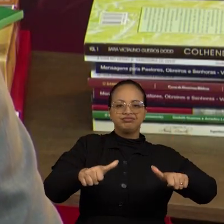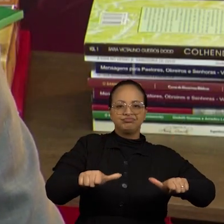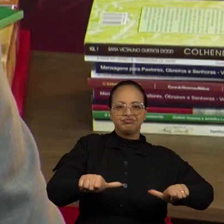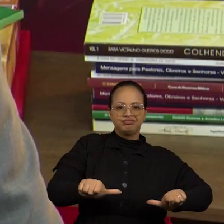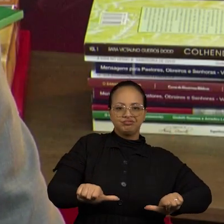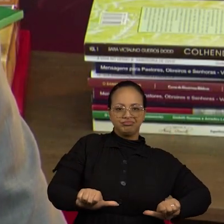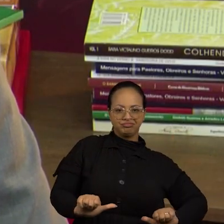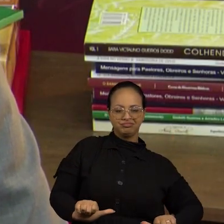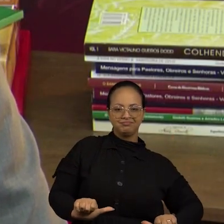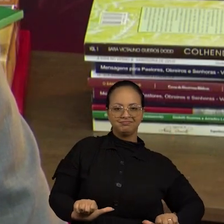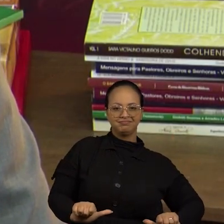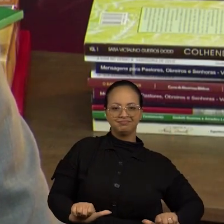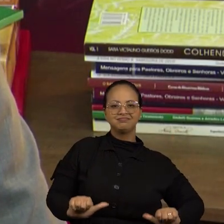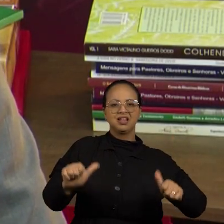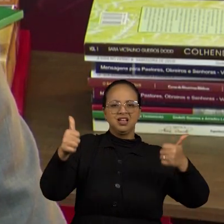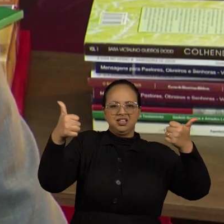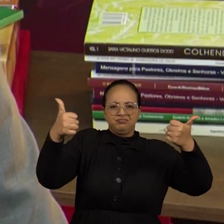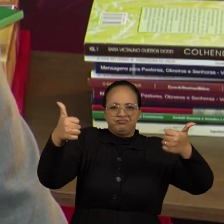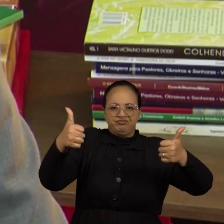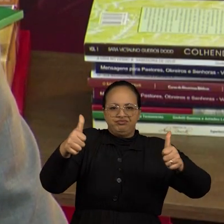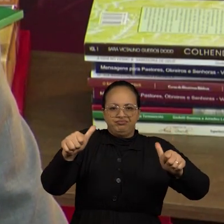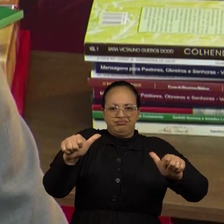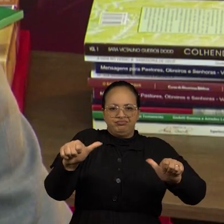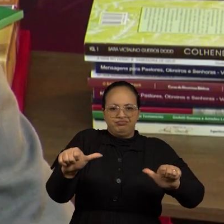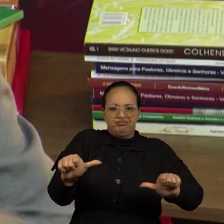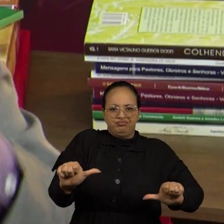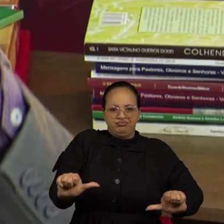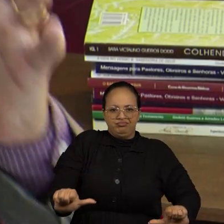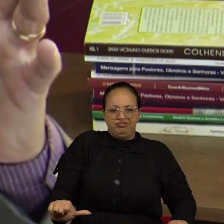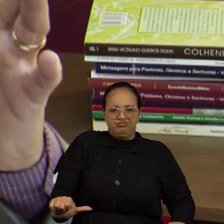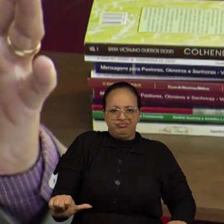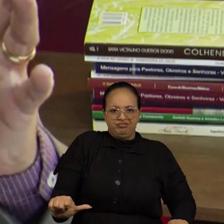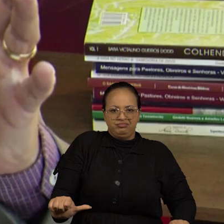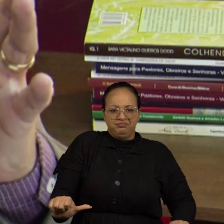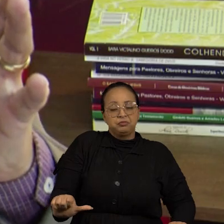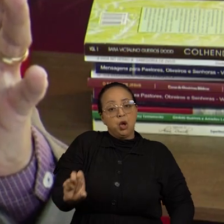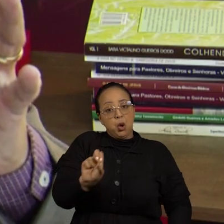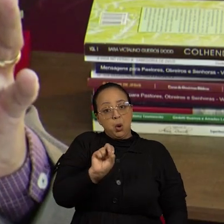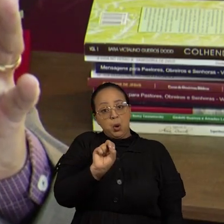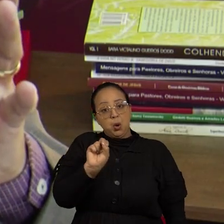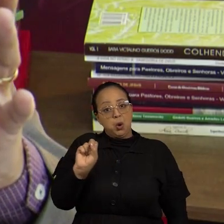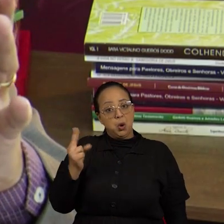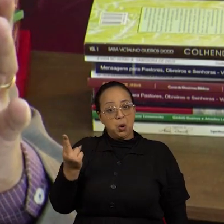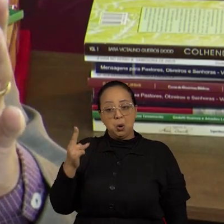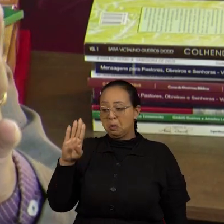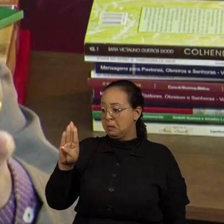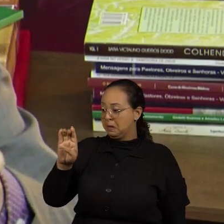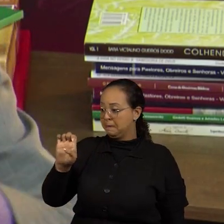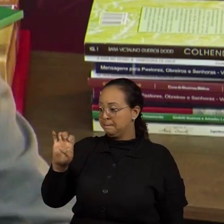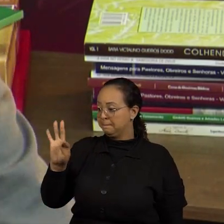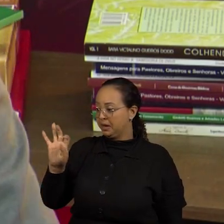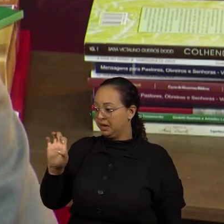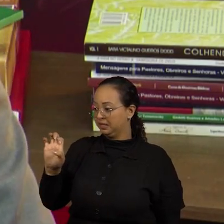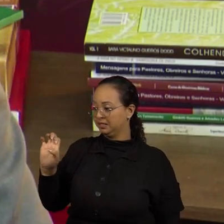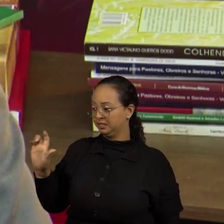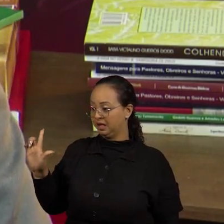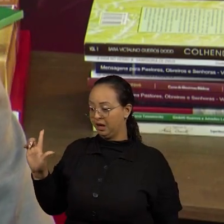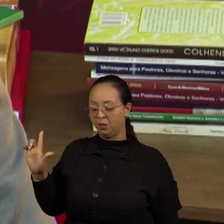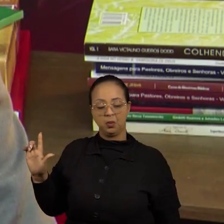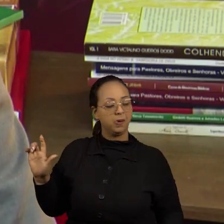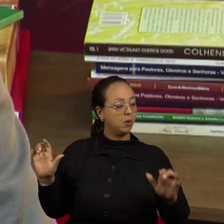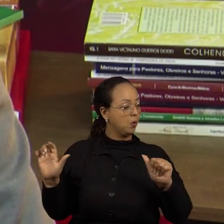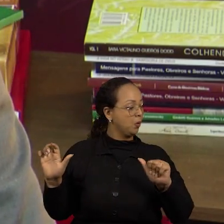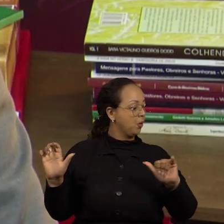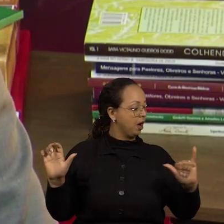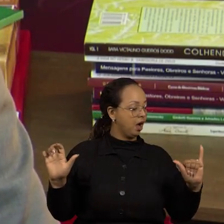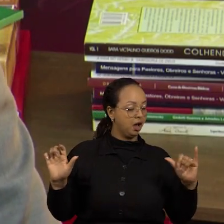coisa profunda, né? Abraão ali estava diante da casa de Deus, que representa tudo isso, a